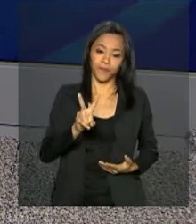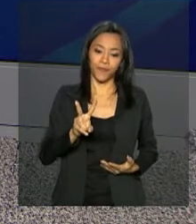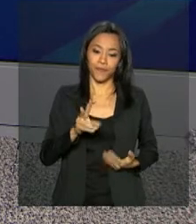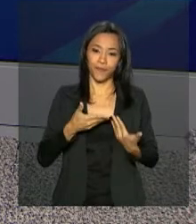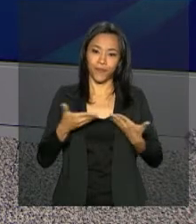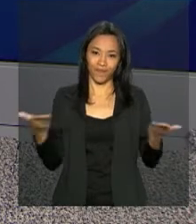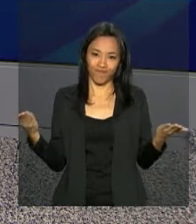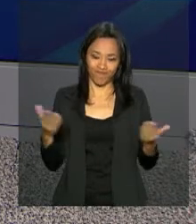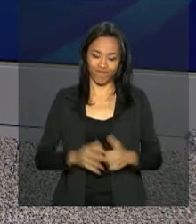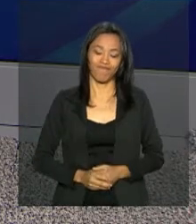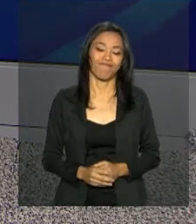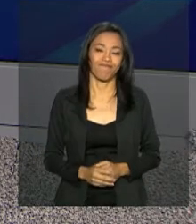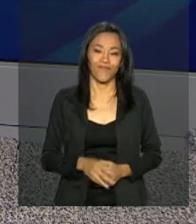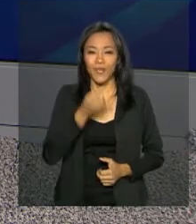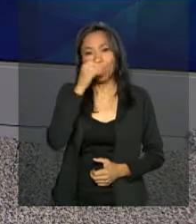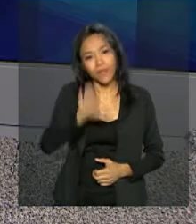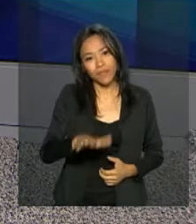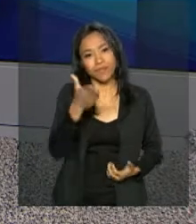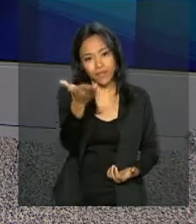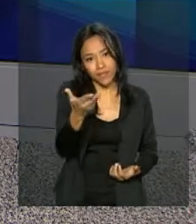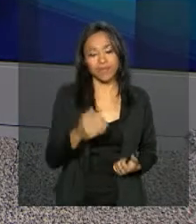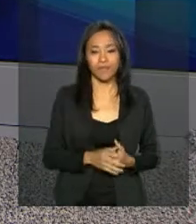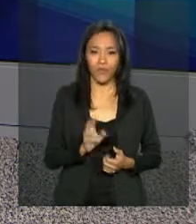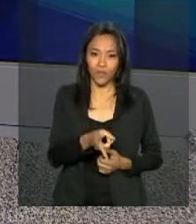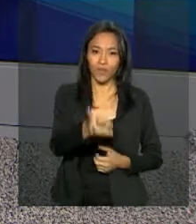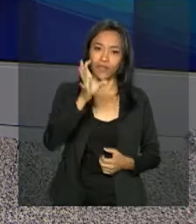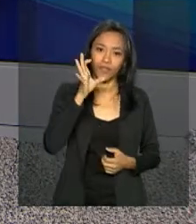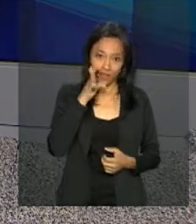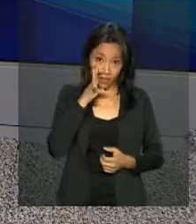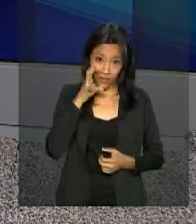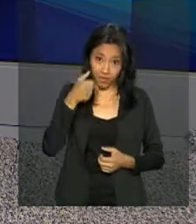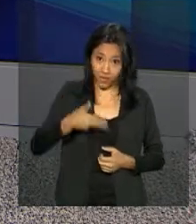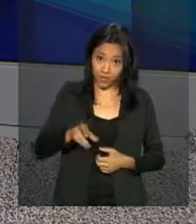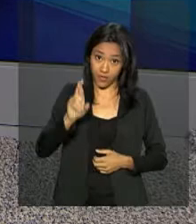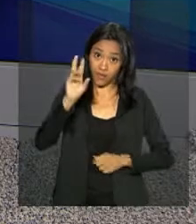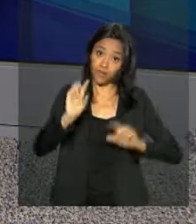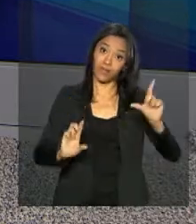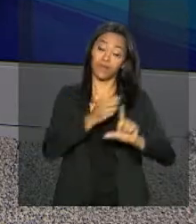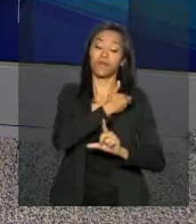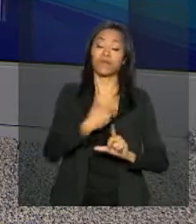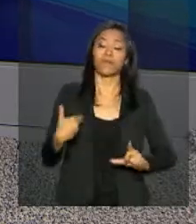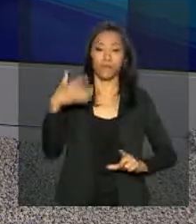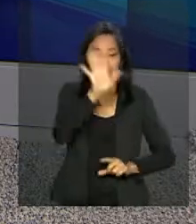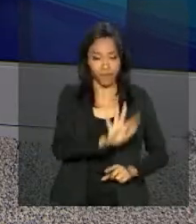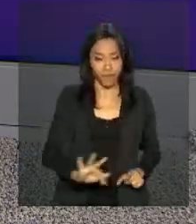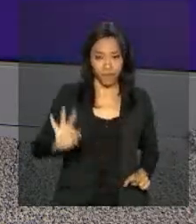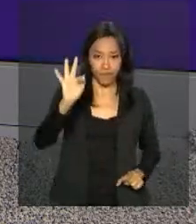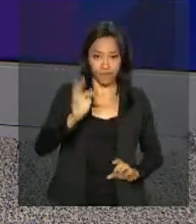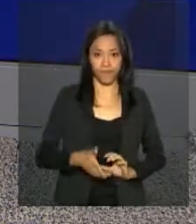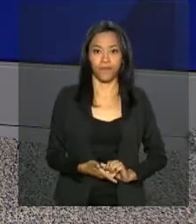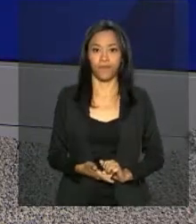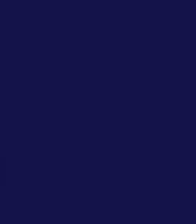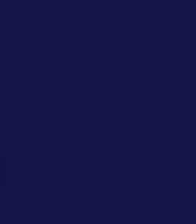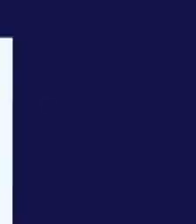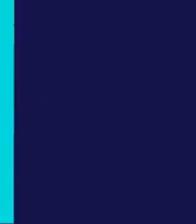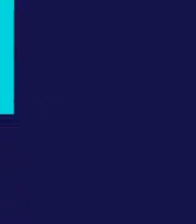787 uma boa tarde pra você e continue com a gente aqui na nbr a tv do governo federal